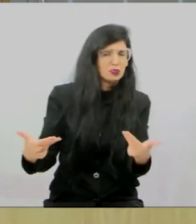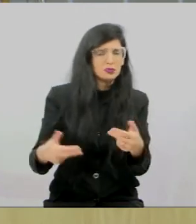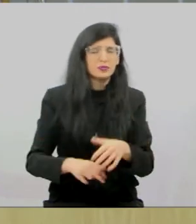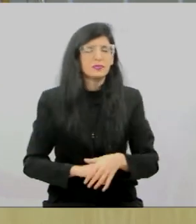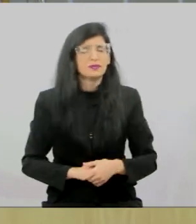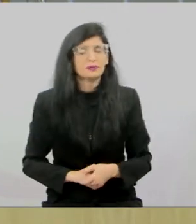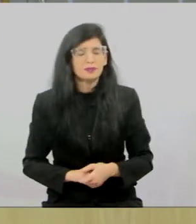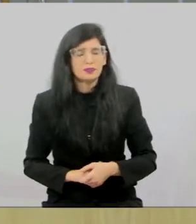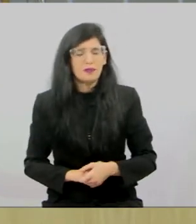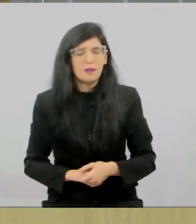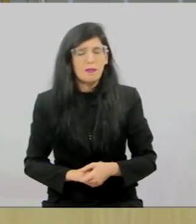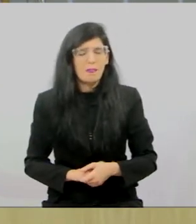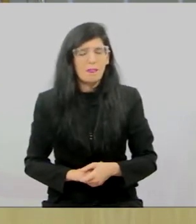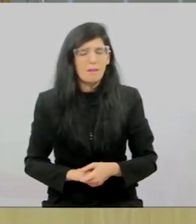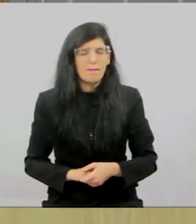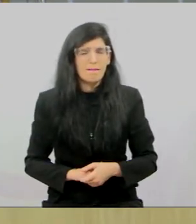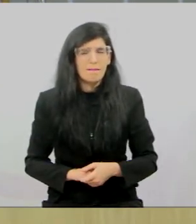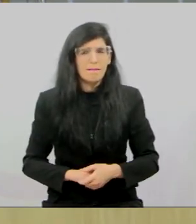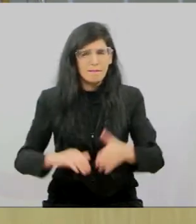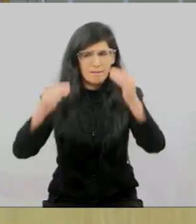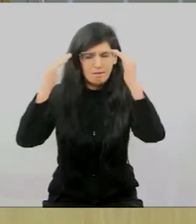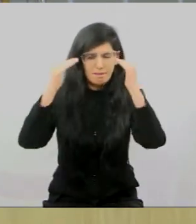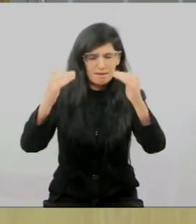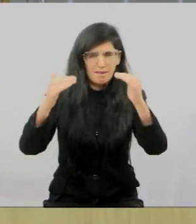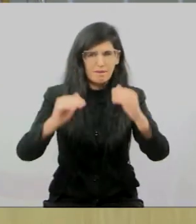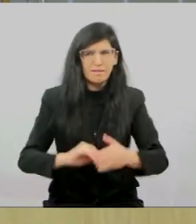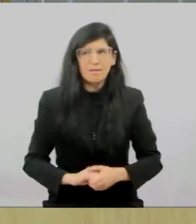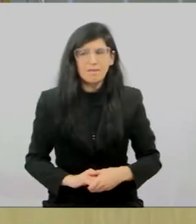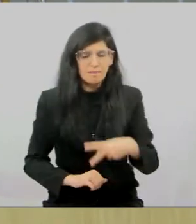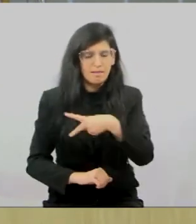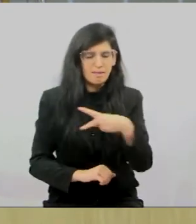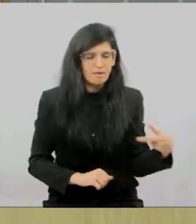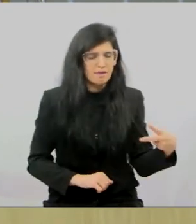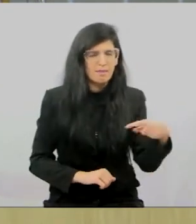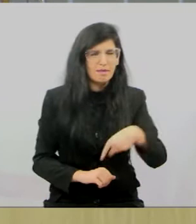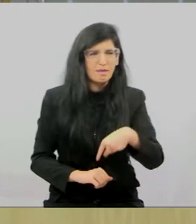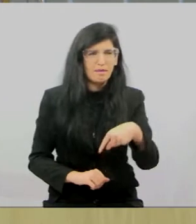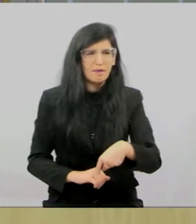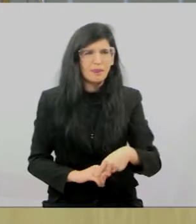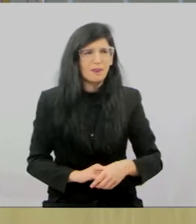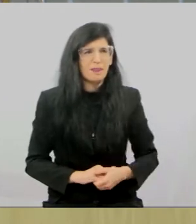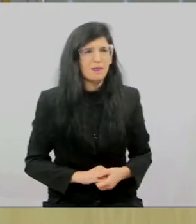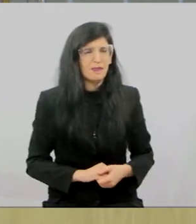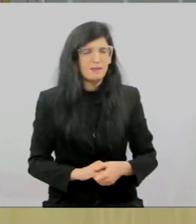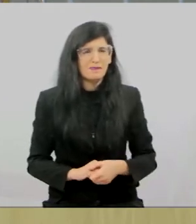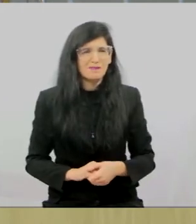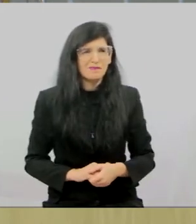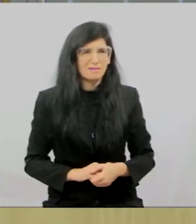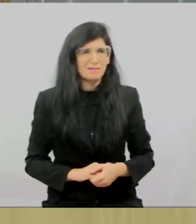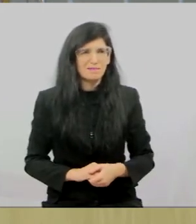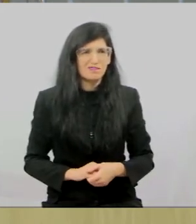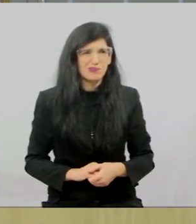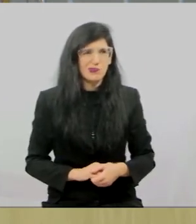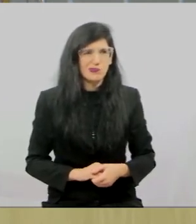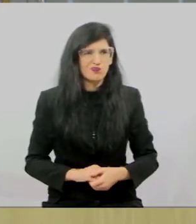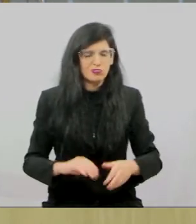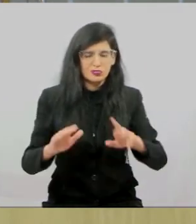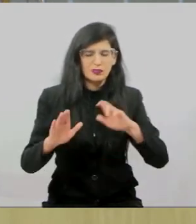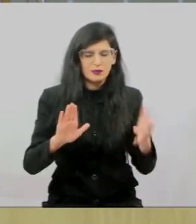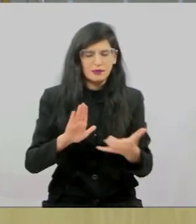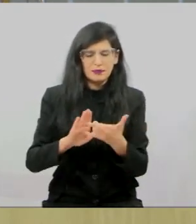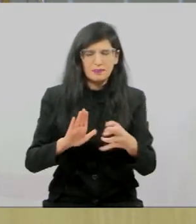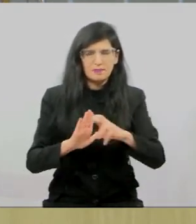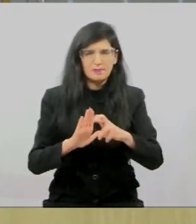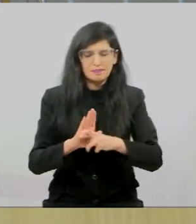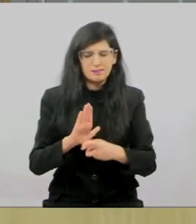Feito esse registro, respeitosamente requeremos ao presidente dessa casa que sejam adotadas as providências habituais